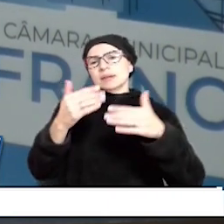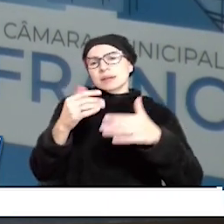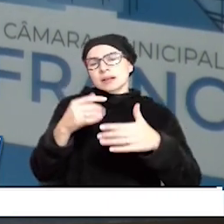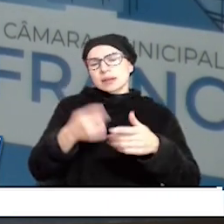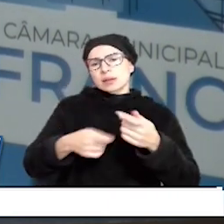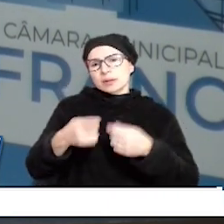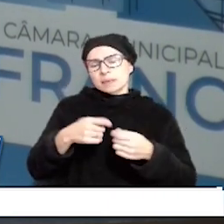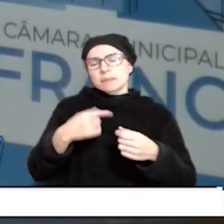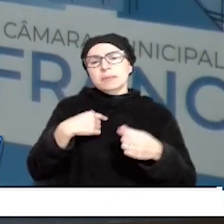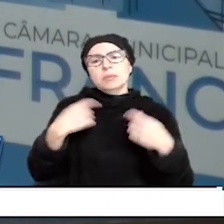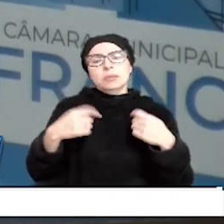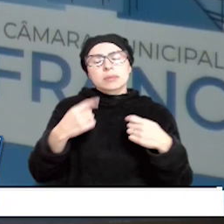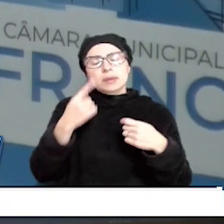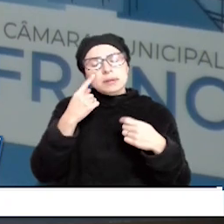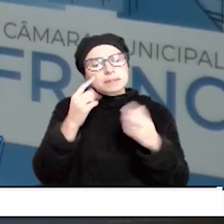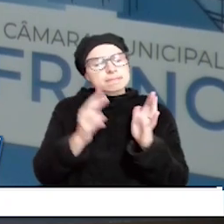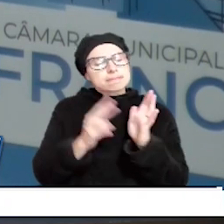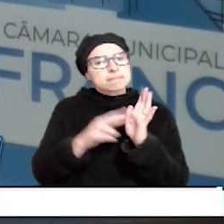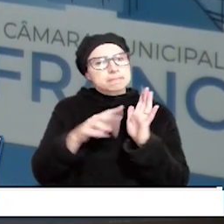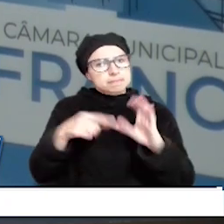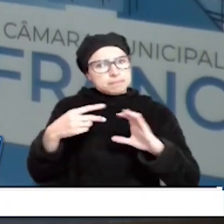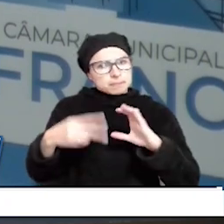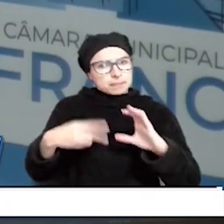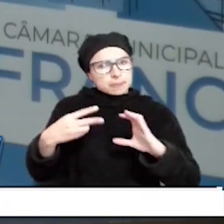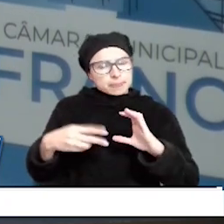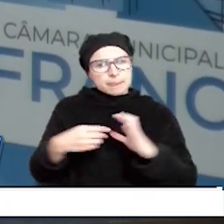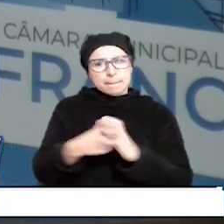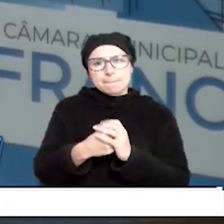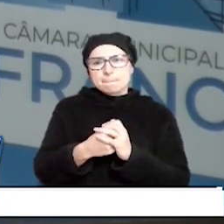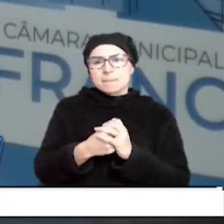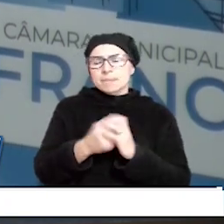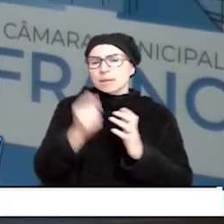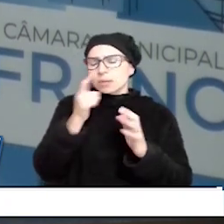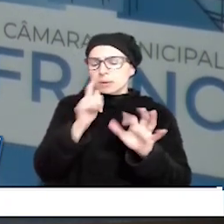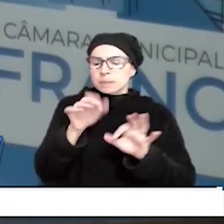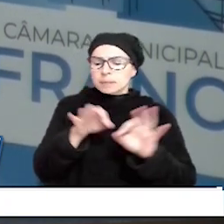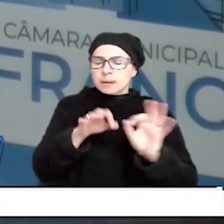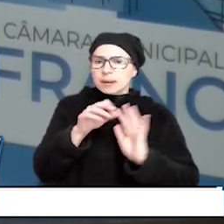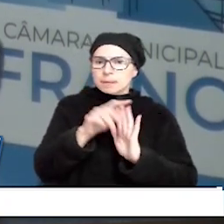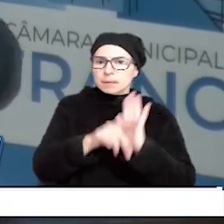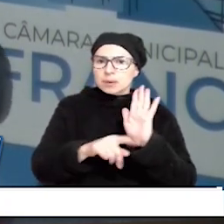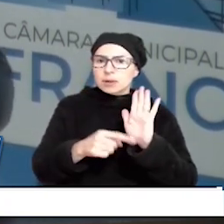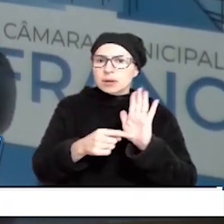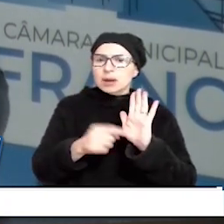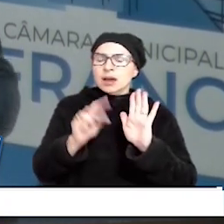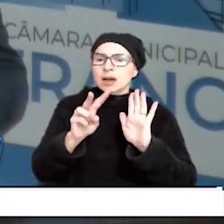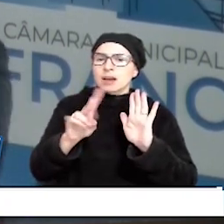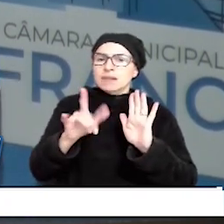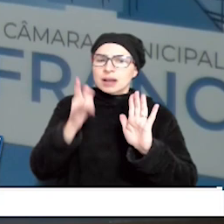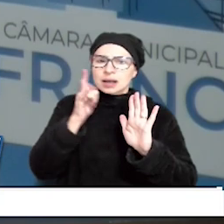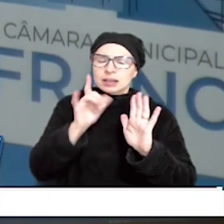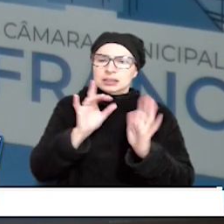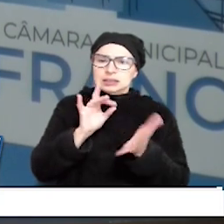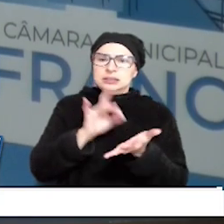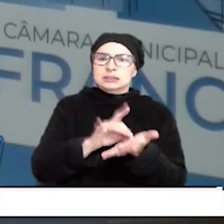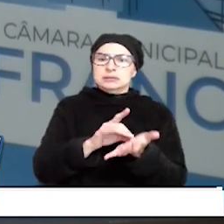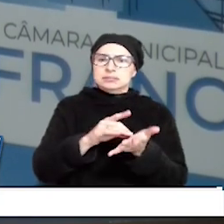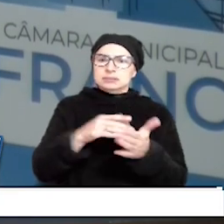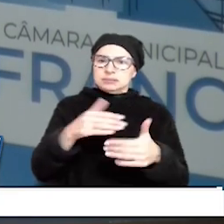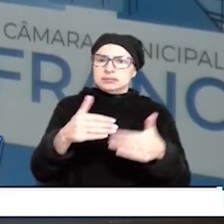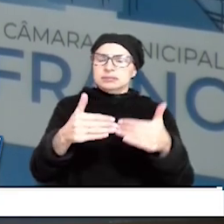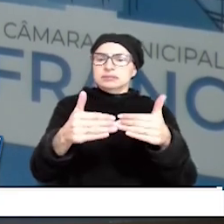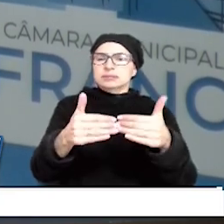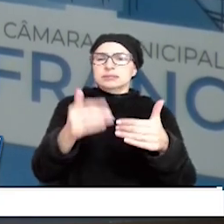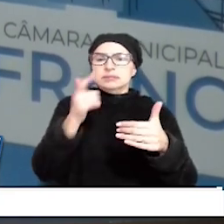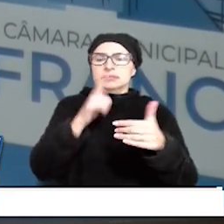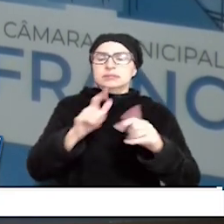Nós precisamos nos atentar aqui na Câmara Municipal para projetos que vão efetivamente